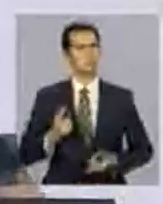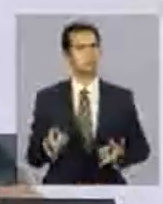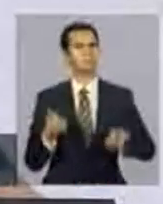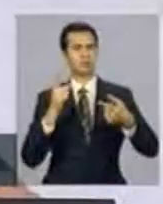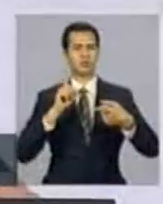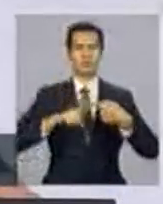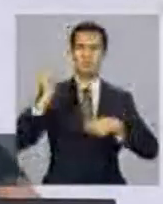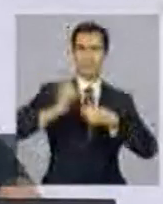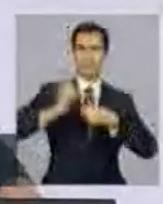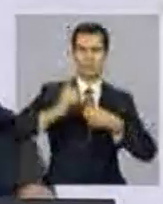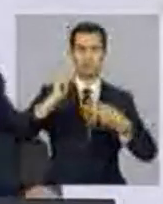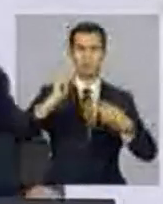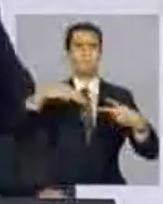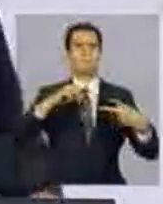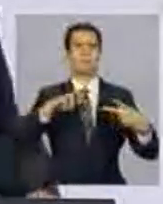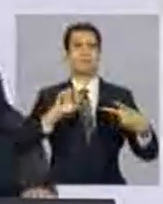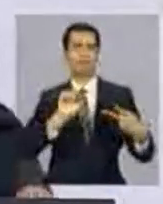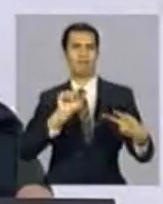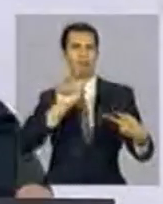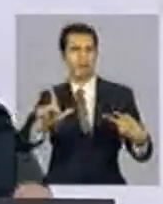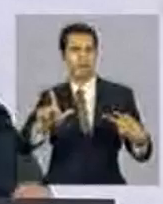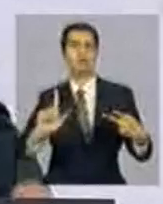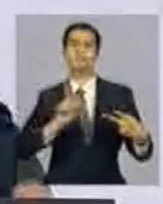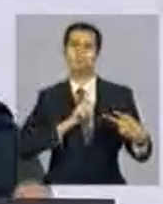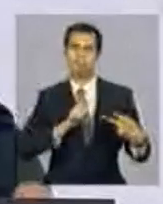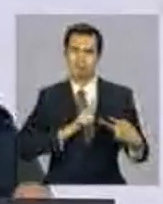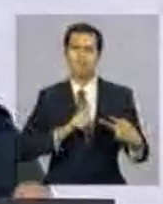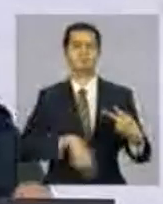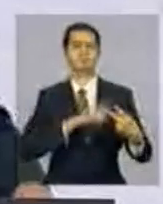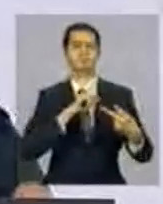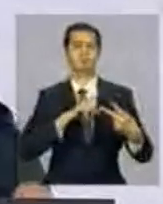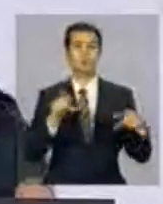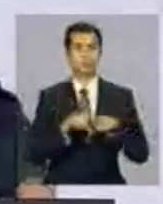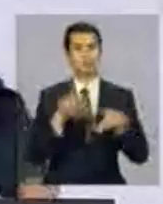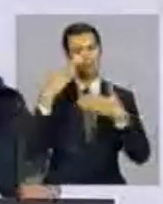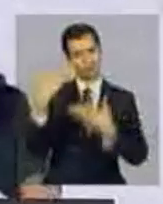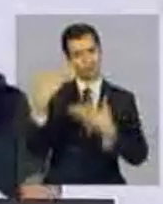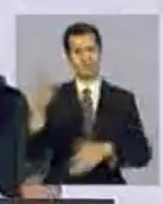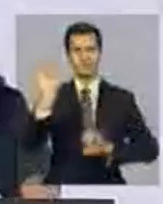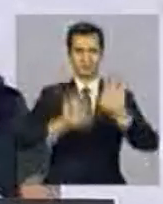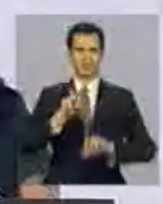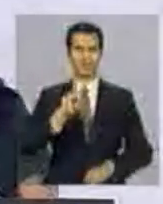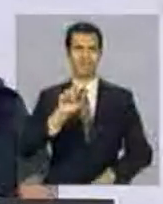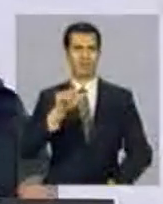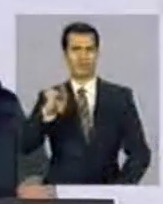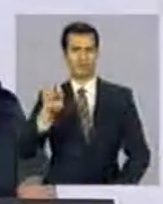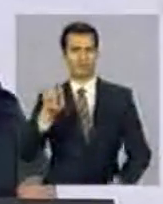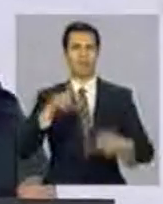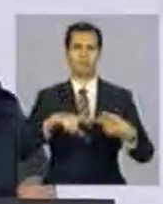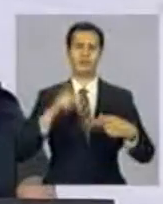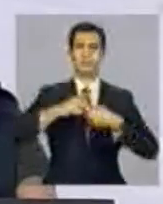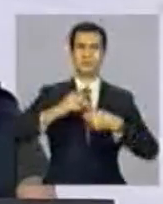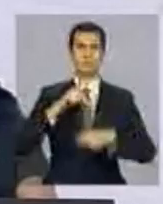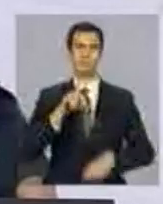nós temos minério. Aí eu quero agradecer mais uma vez a Vale, a